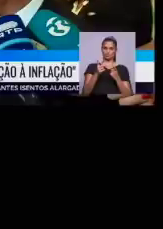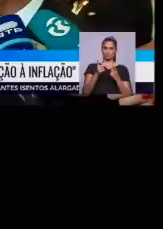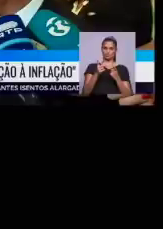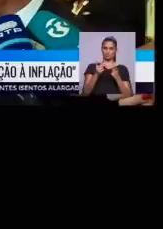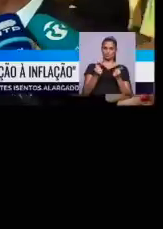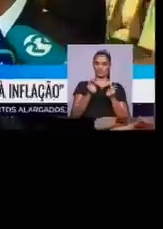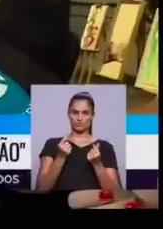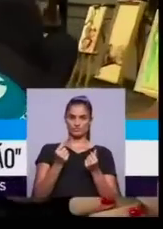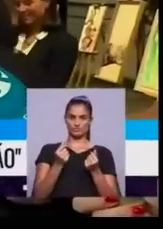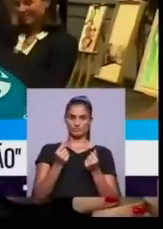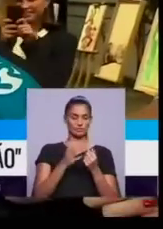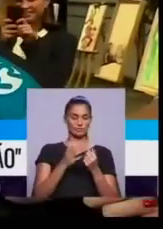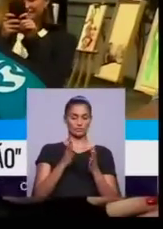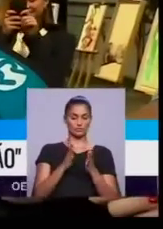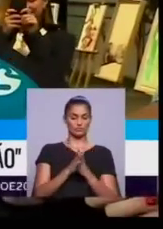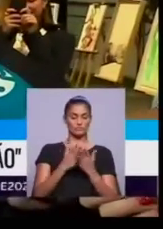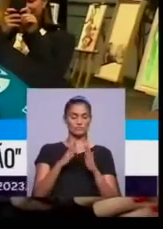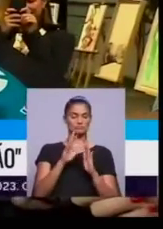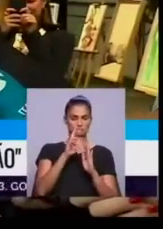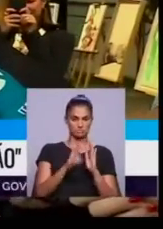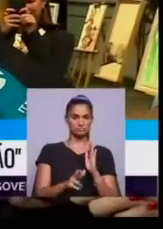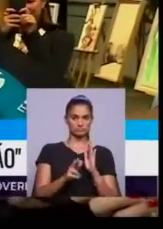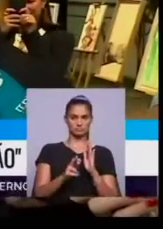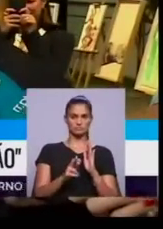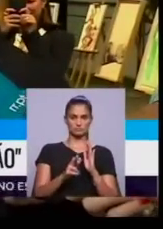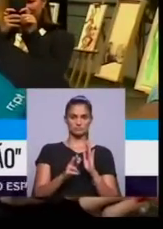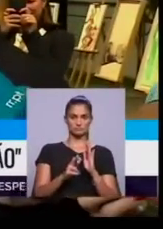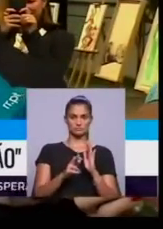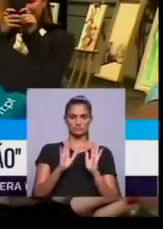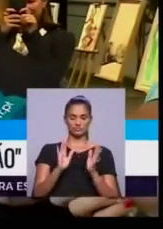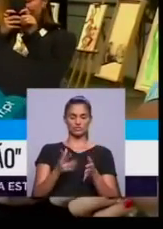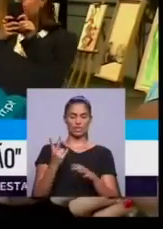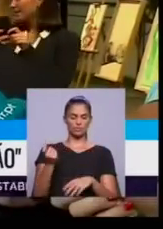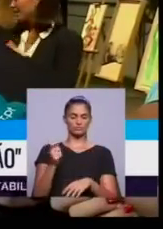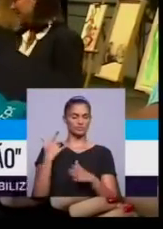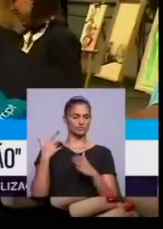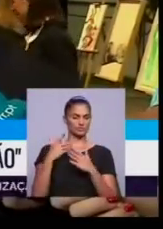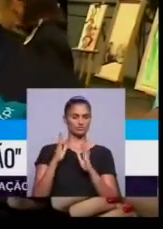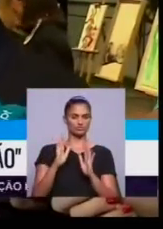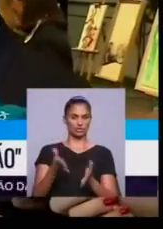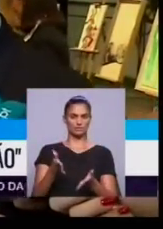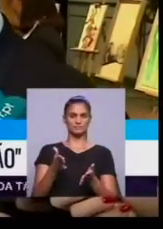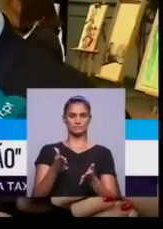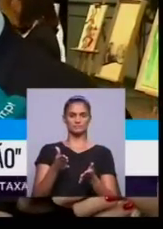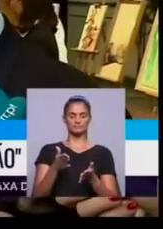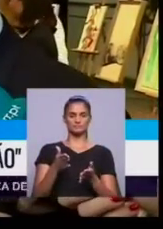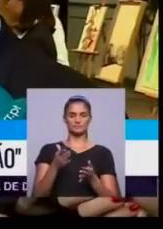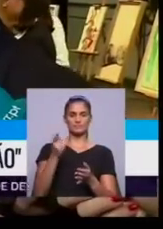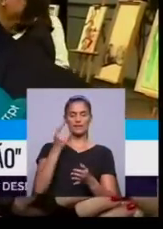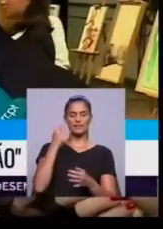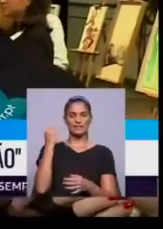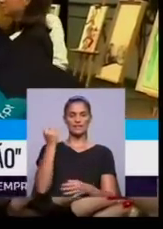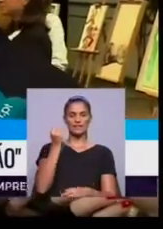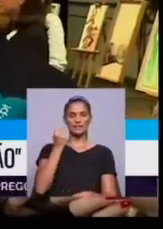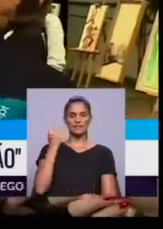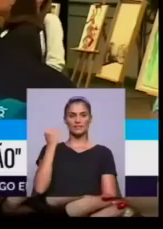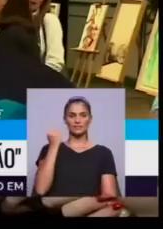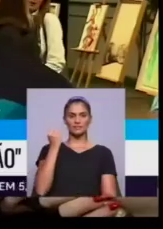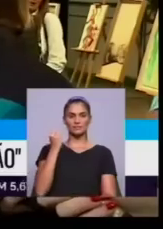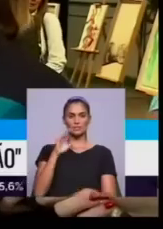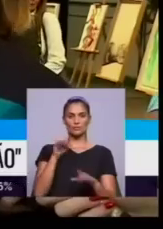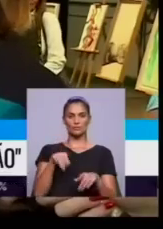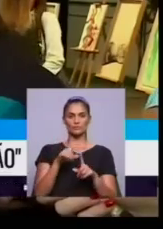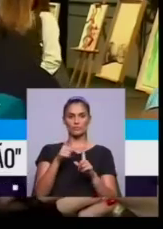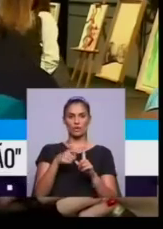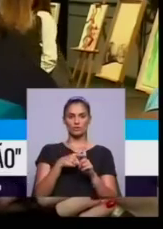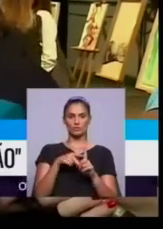países está aqui já dois meses e portanto a ideia de que no fim do ano